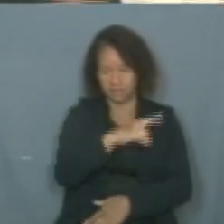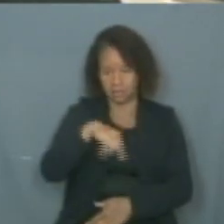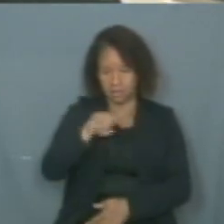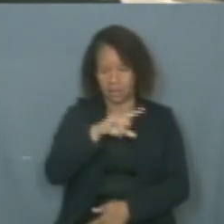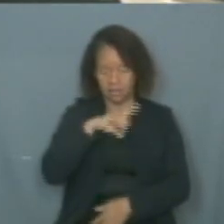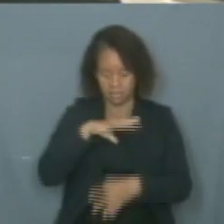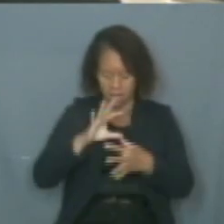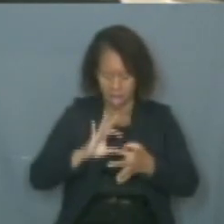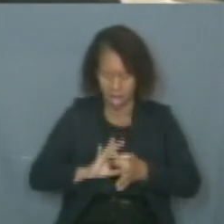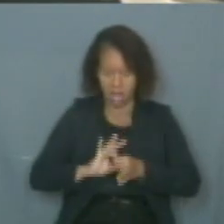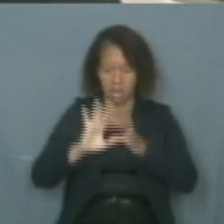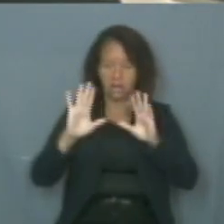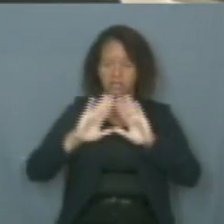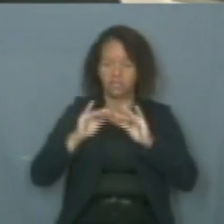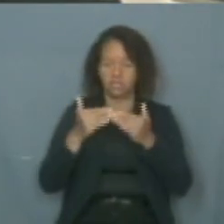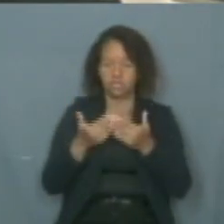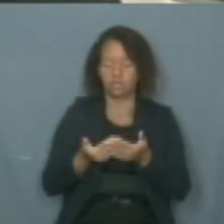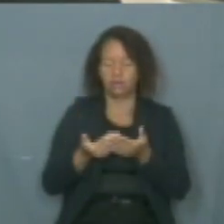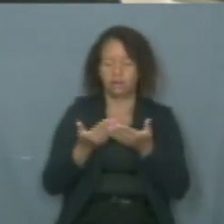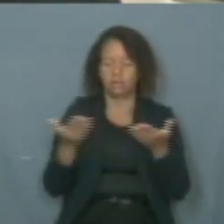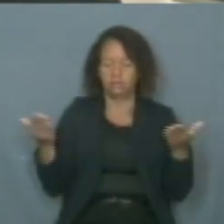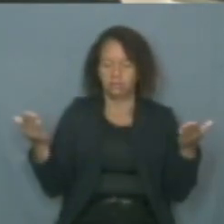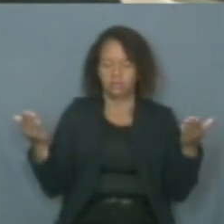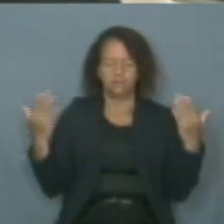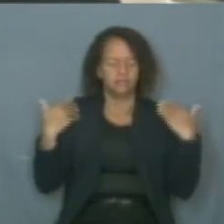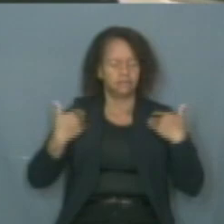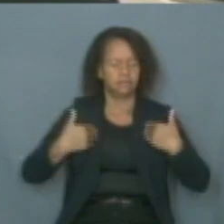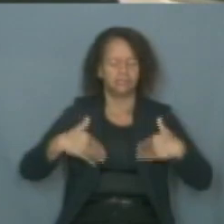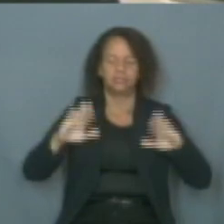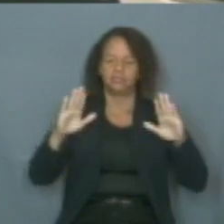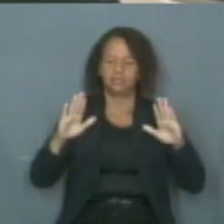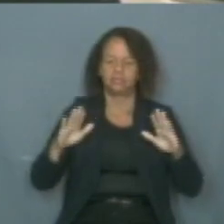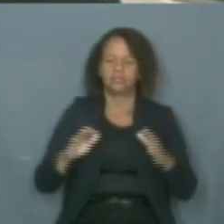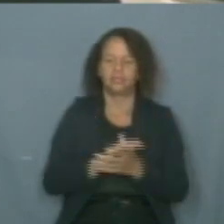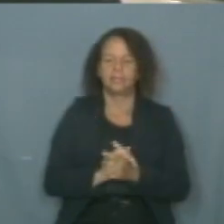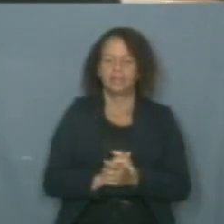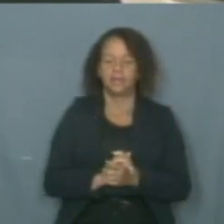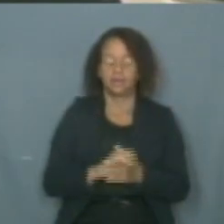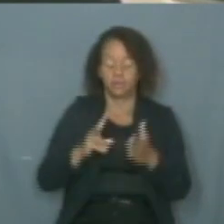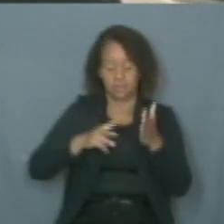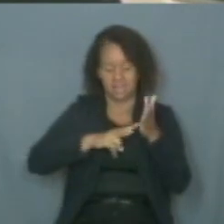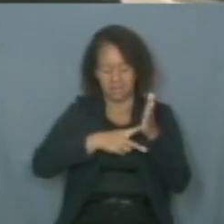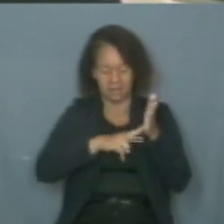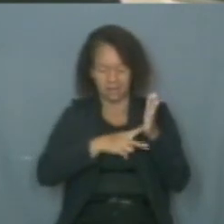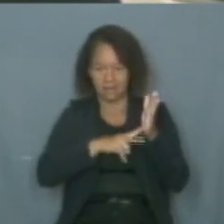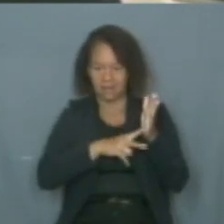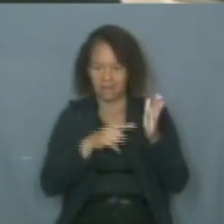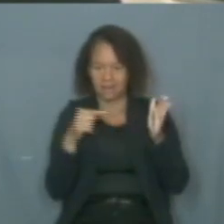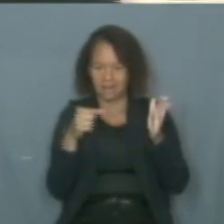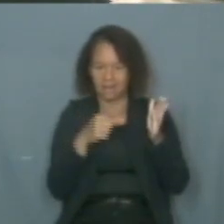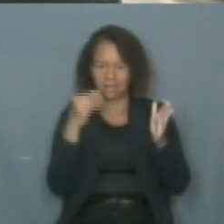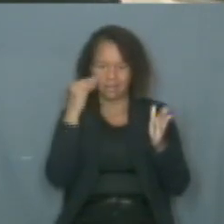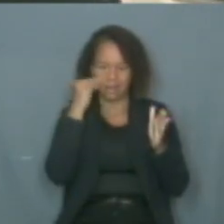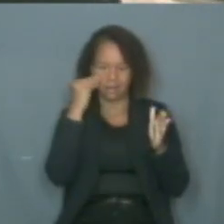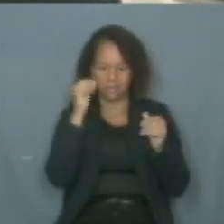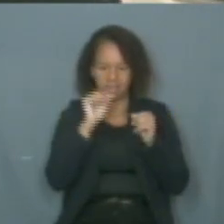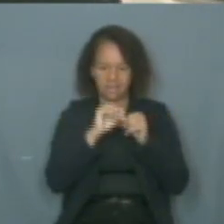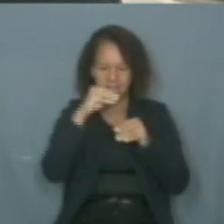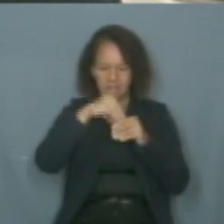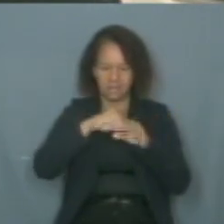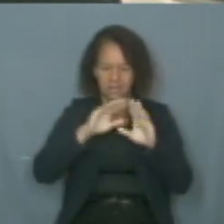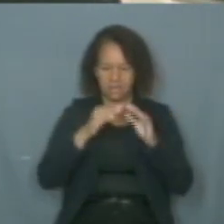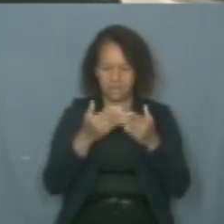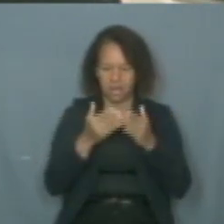estar livre na escola para manifestá-la. Então, o que o sindicato tentou fazer nas escolas